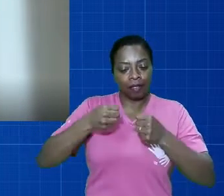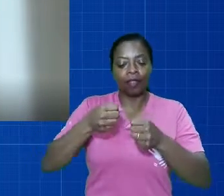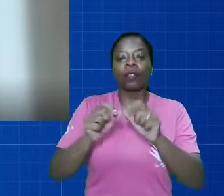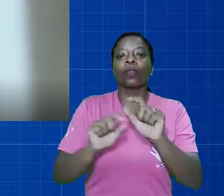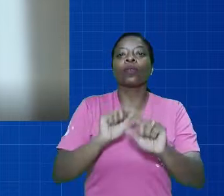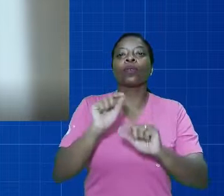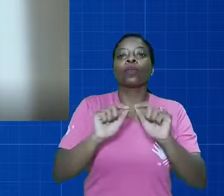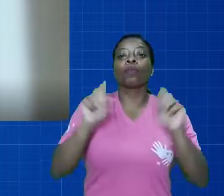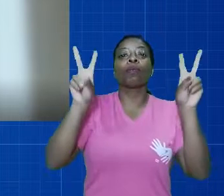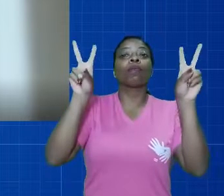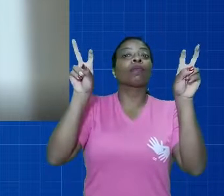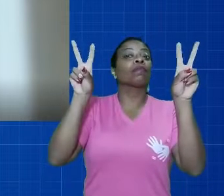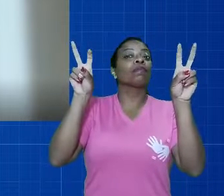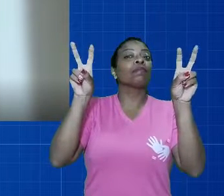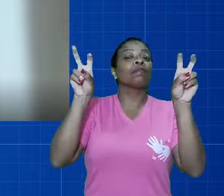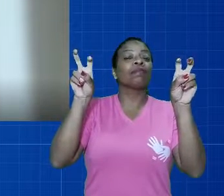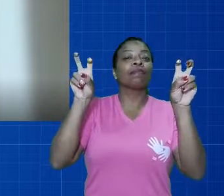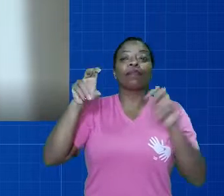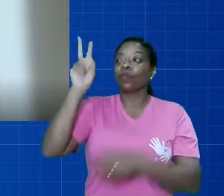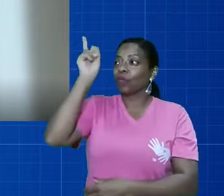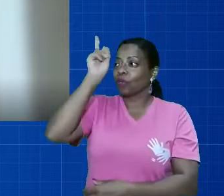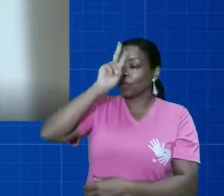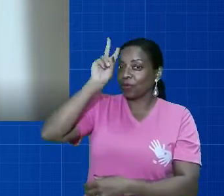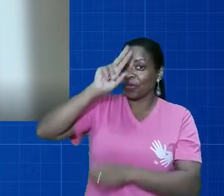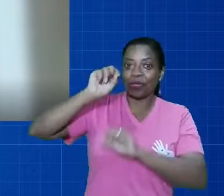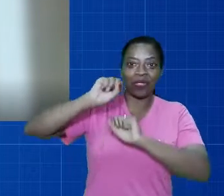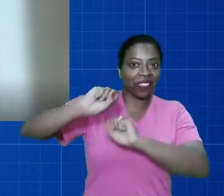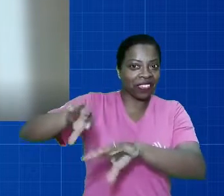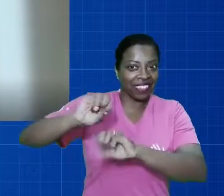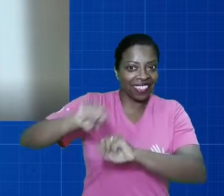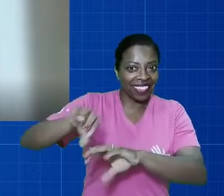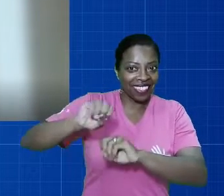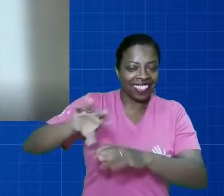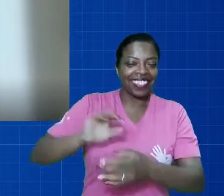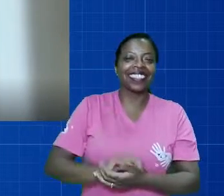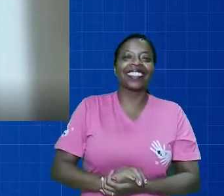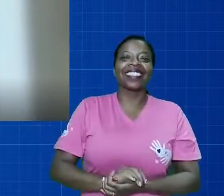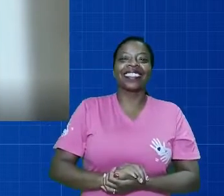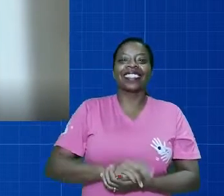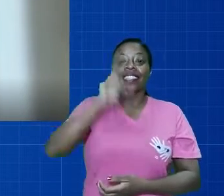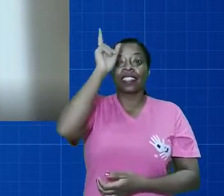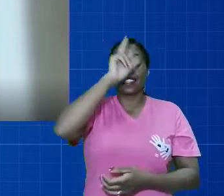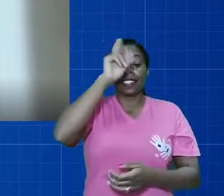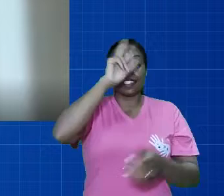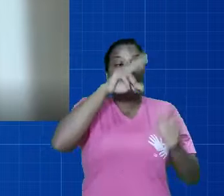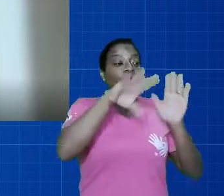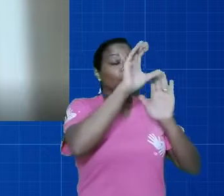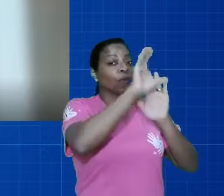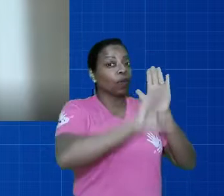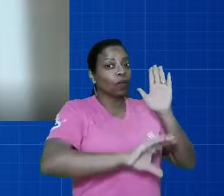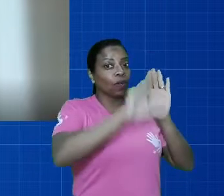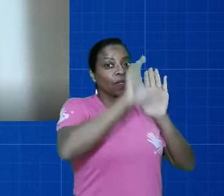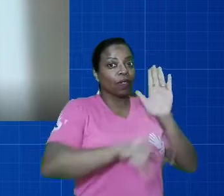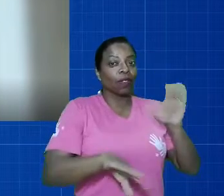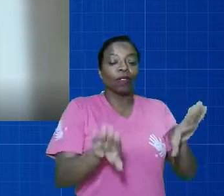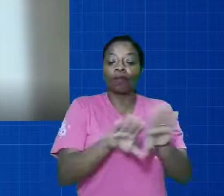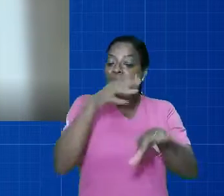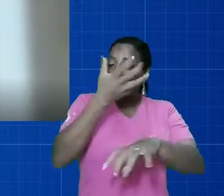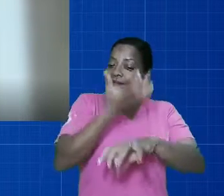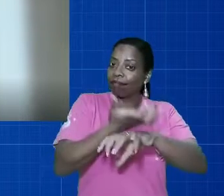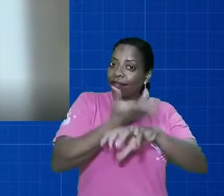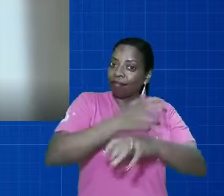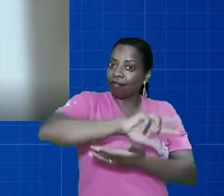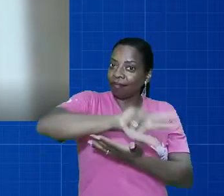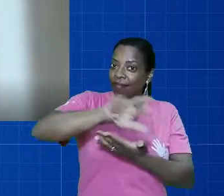atuando principalmente nos seguintes temas: história da educação, história do currículo e